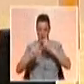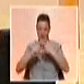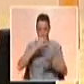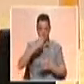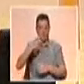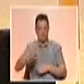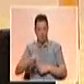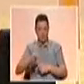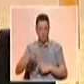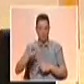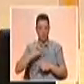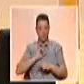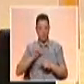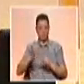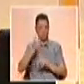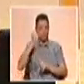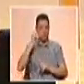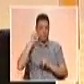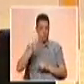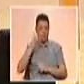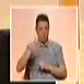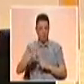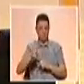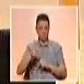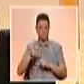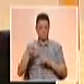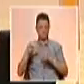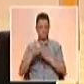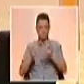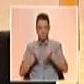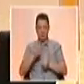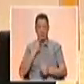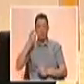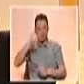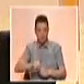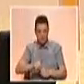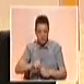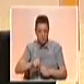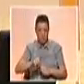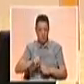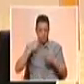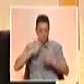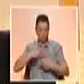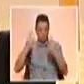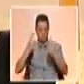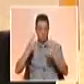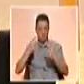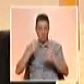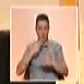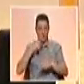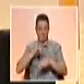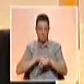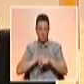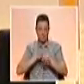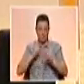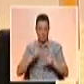2009. Nós atrasámos, ok? Até porque houve uma reorganização da administração pública e agora houve de novo